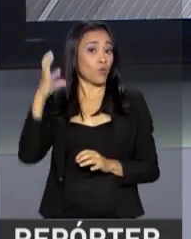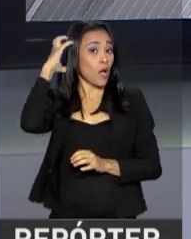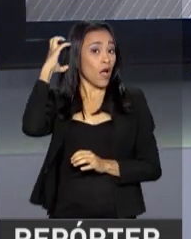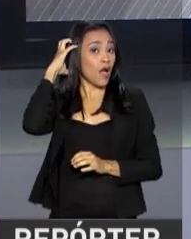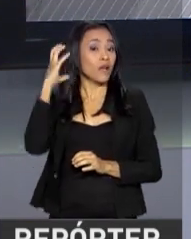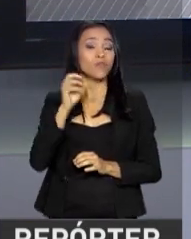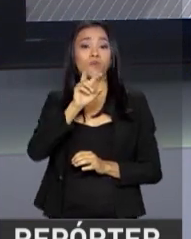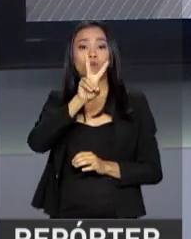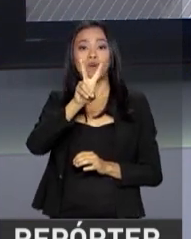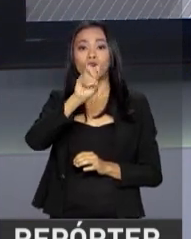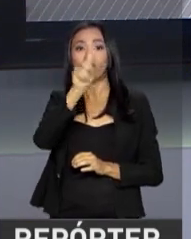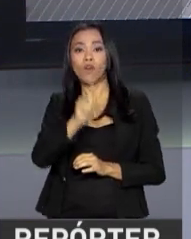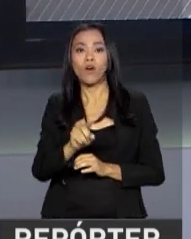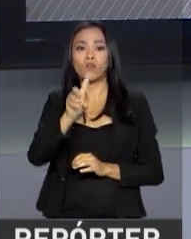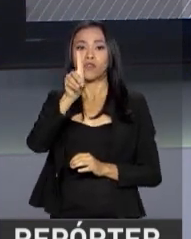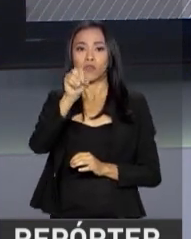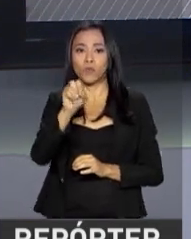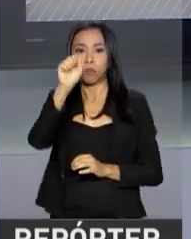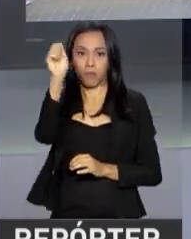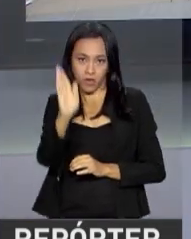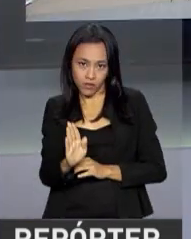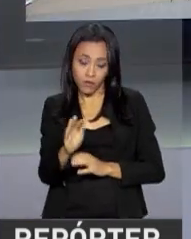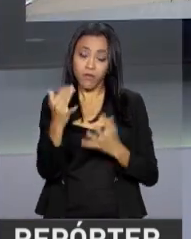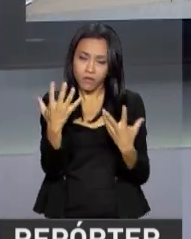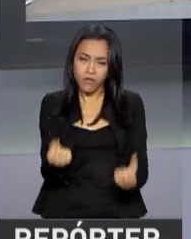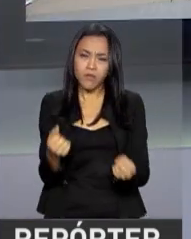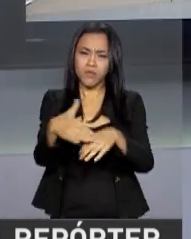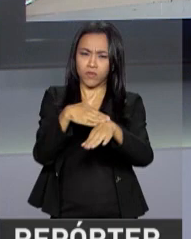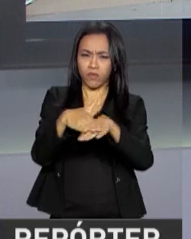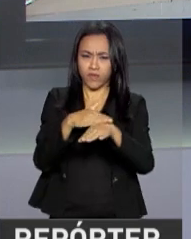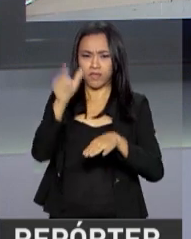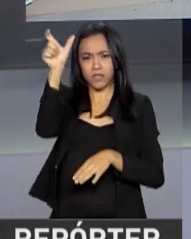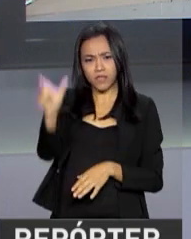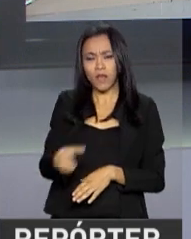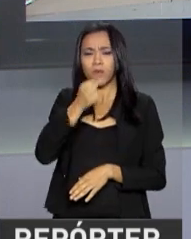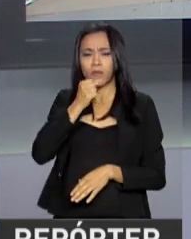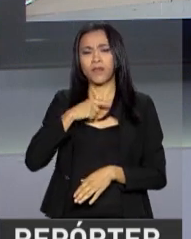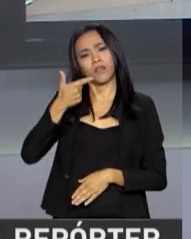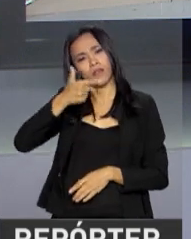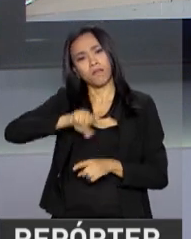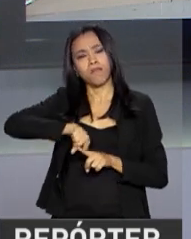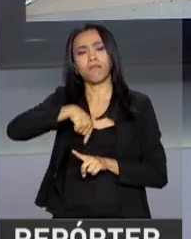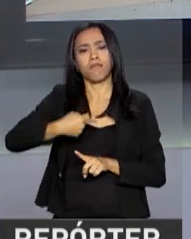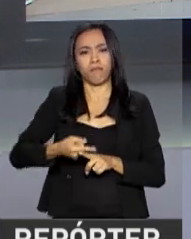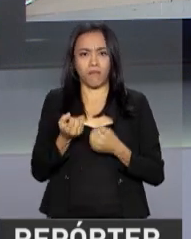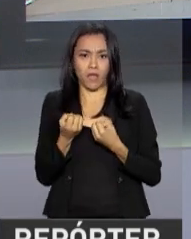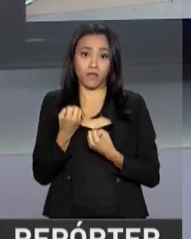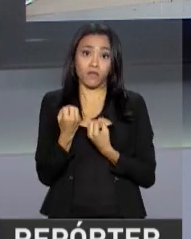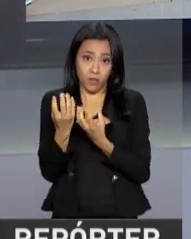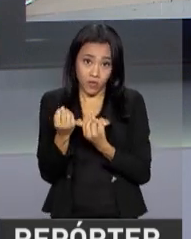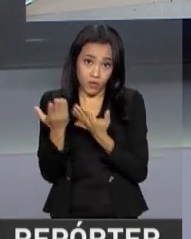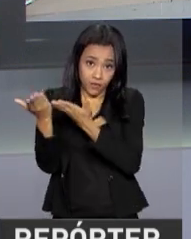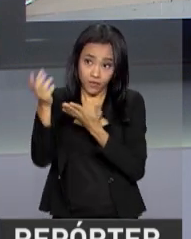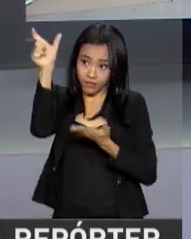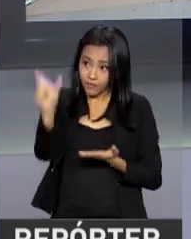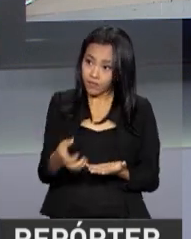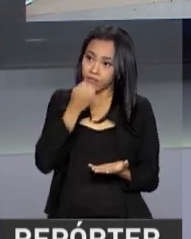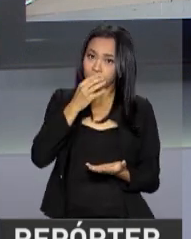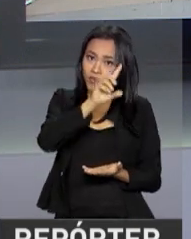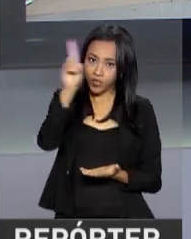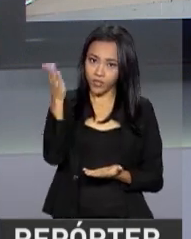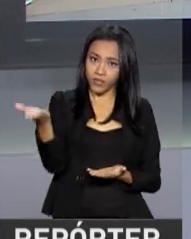e nós vamos até o palácio do planalto para conversar ao vivo com repórter ney pereira que tem outras informações olá nem bom dia pra